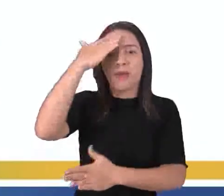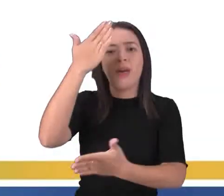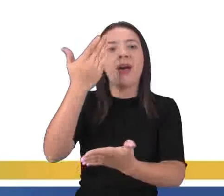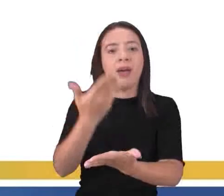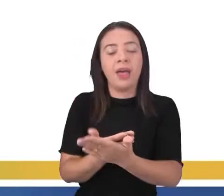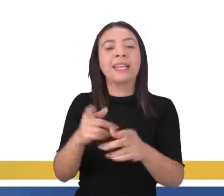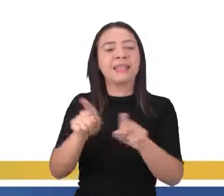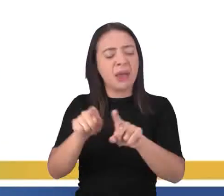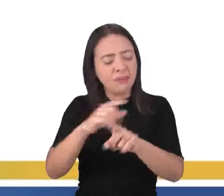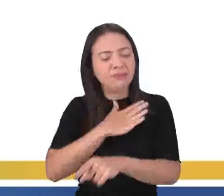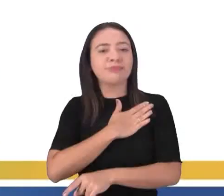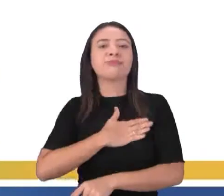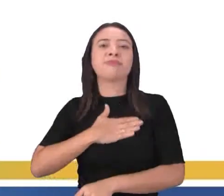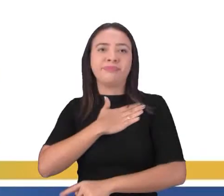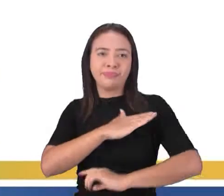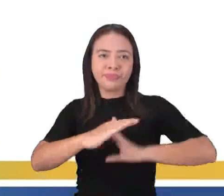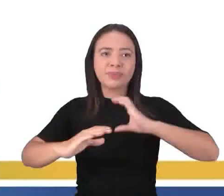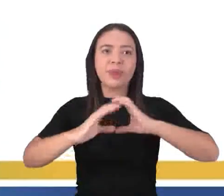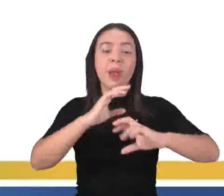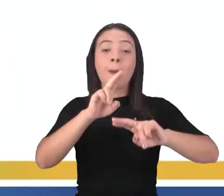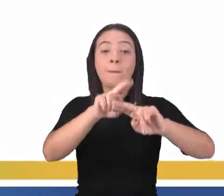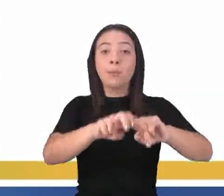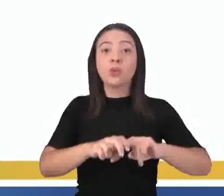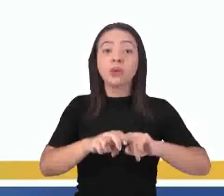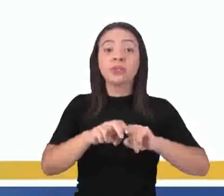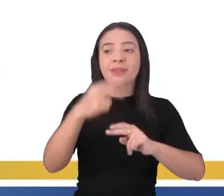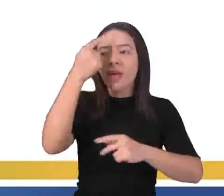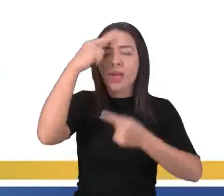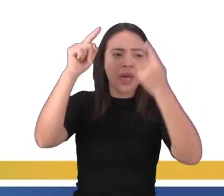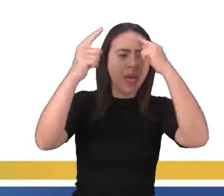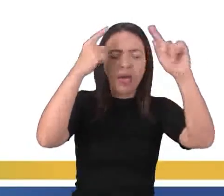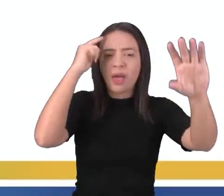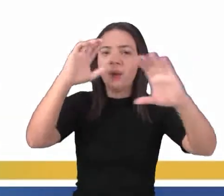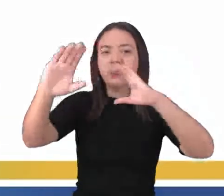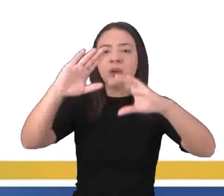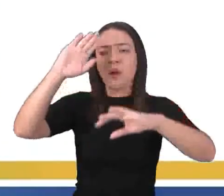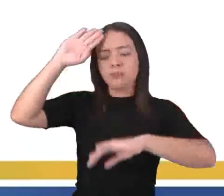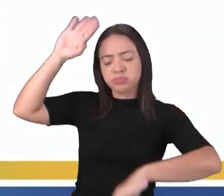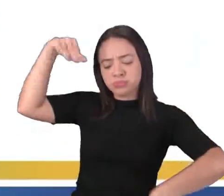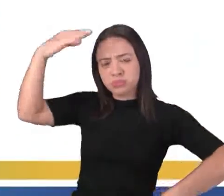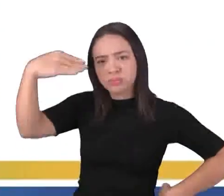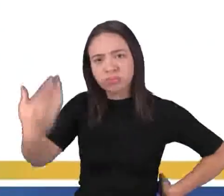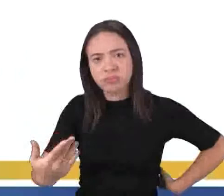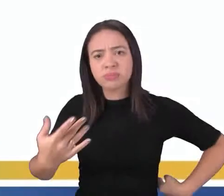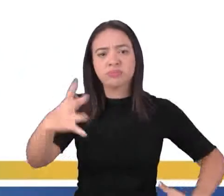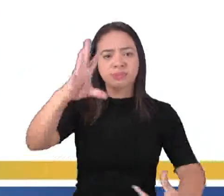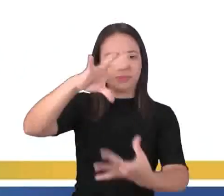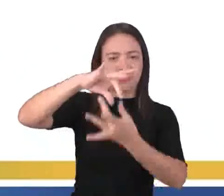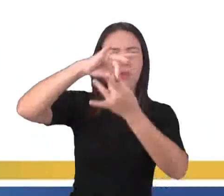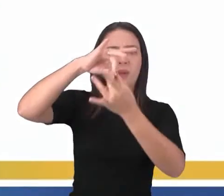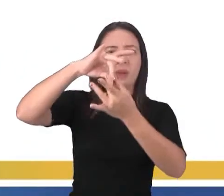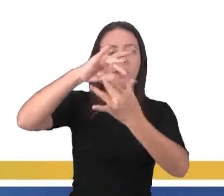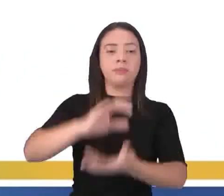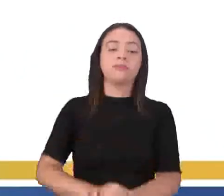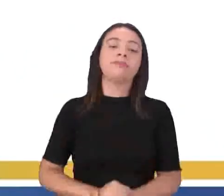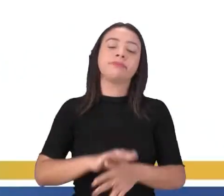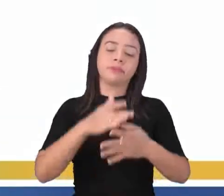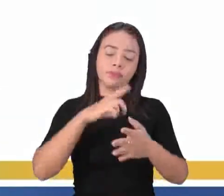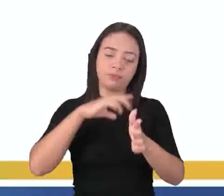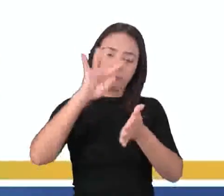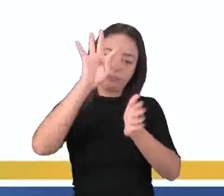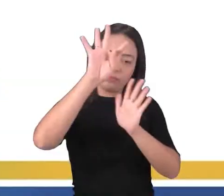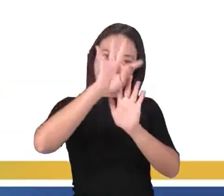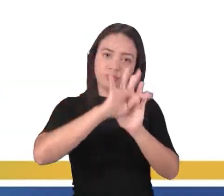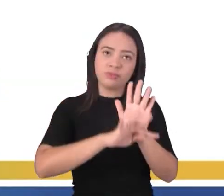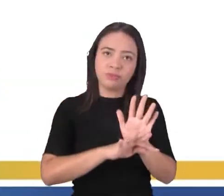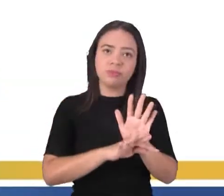acreditava também gostariam, e assim começou a fazer músicas para homenageá-los. Tá? E aí a gente tem esse texto que é um fragmento